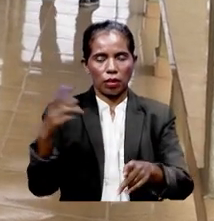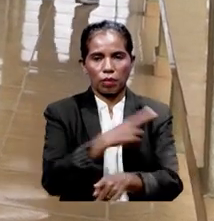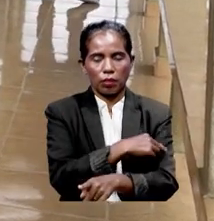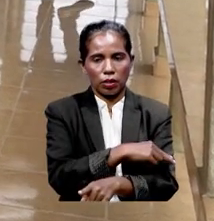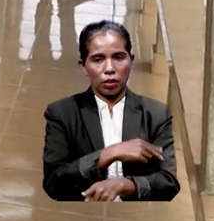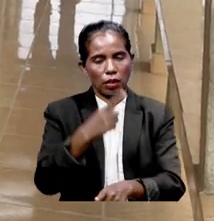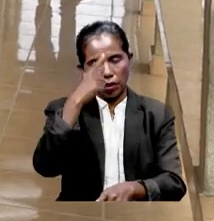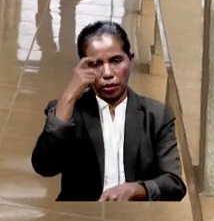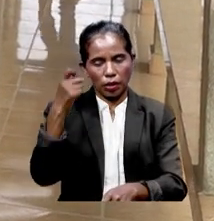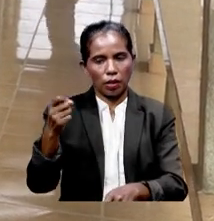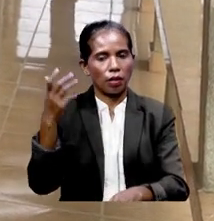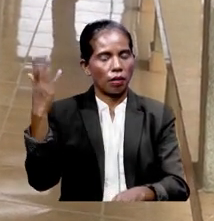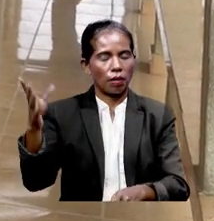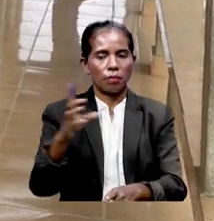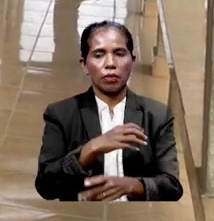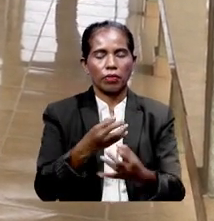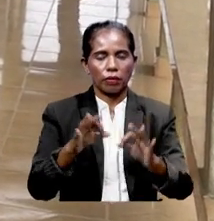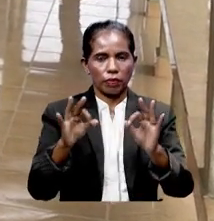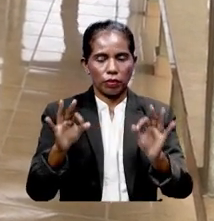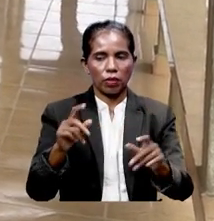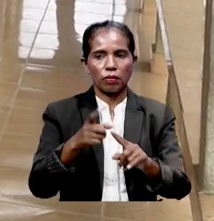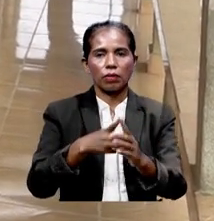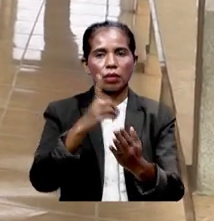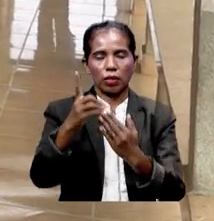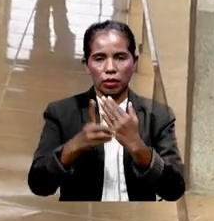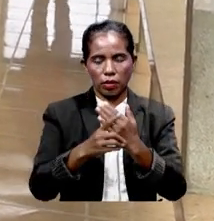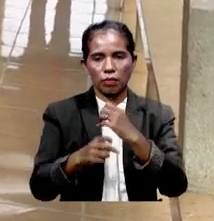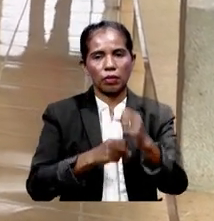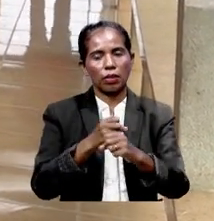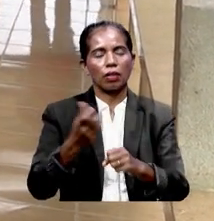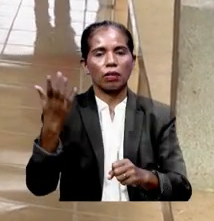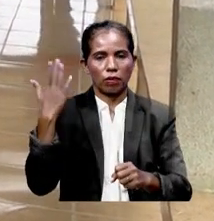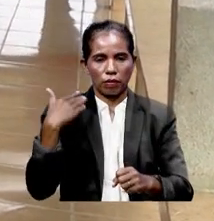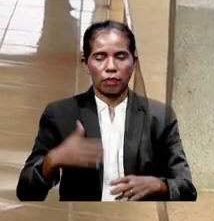tamba contrato termina ona ia fulan dezembro tinan kotuk equipa cobertura GMN.